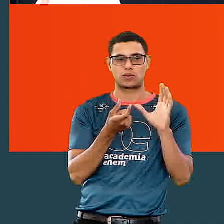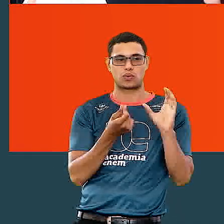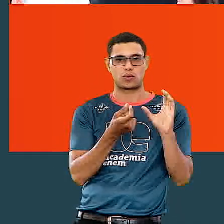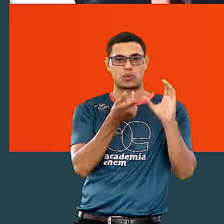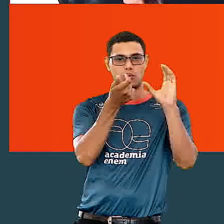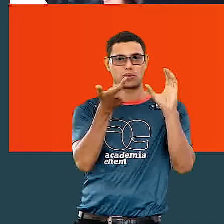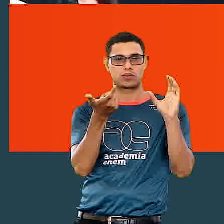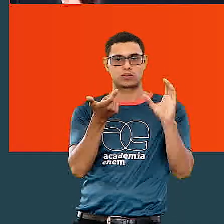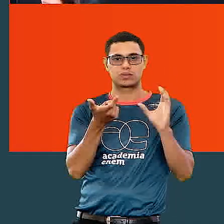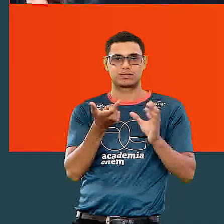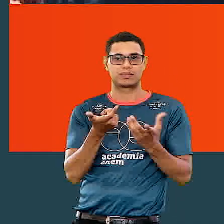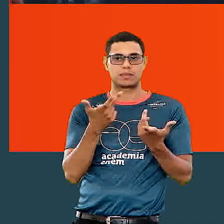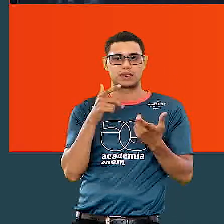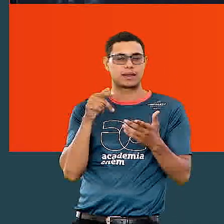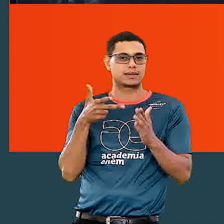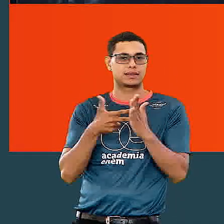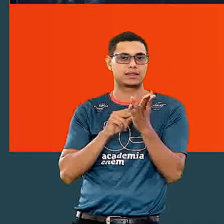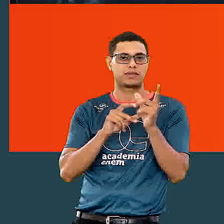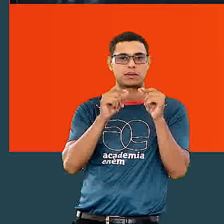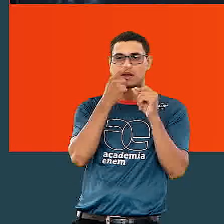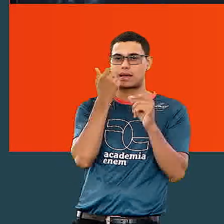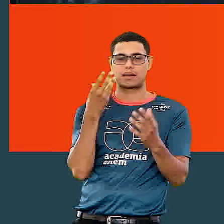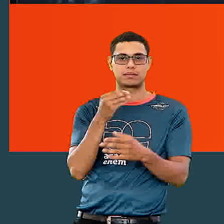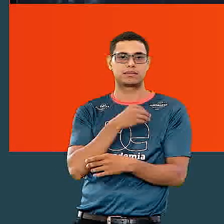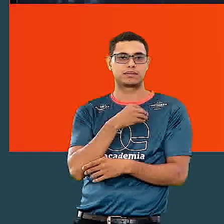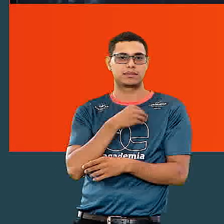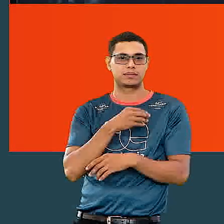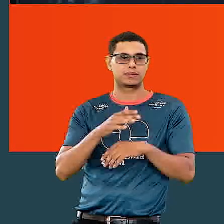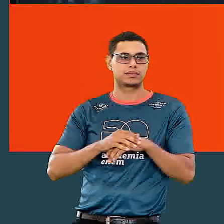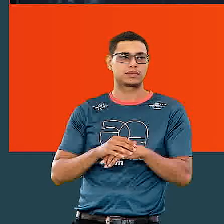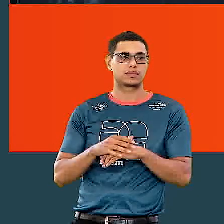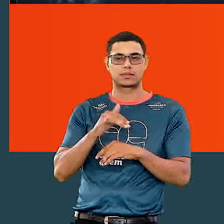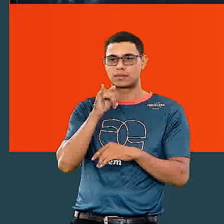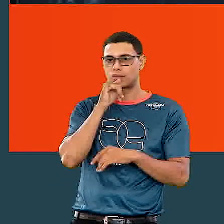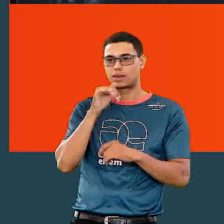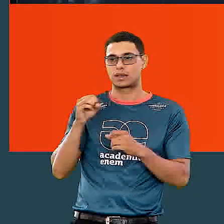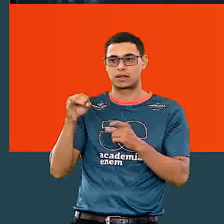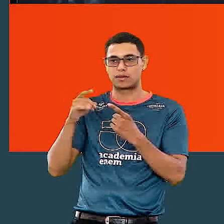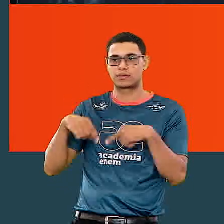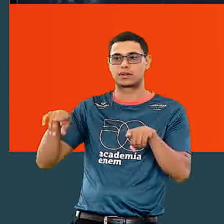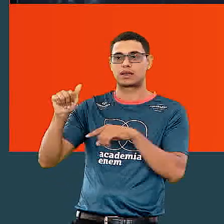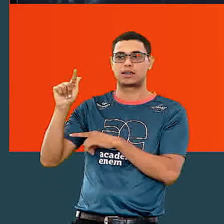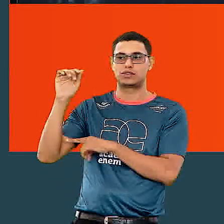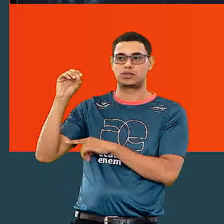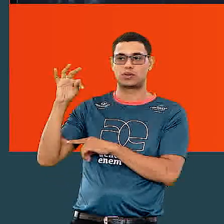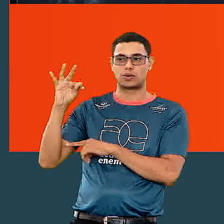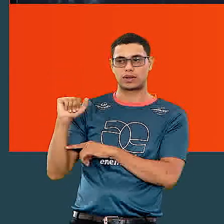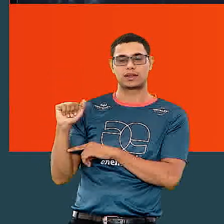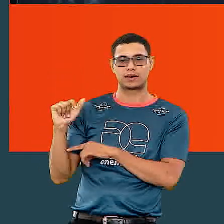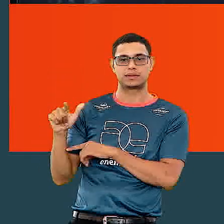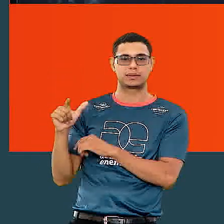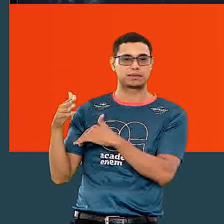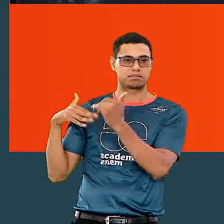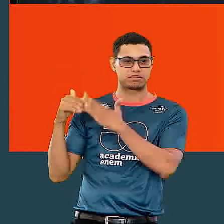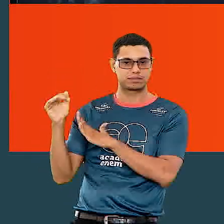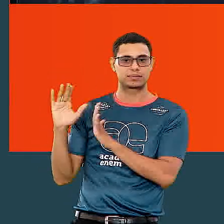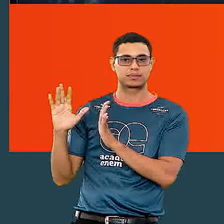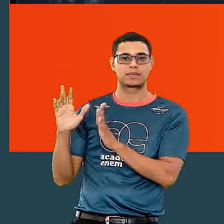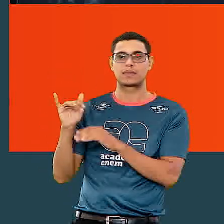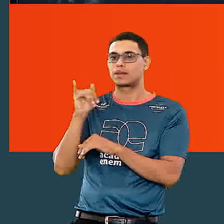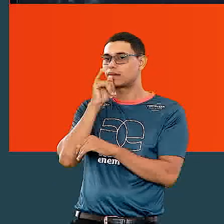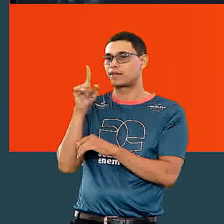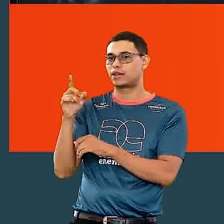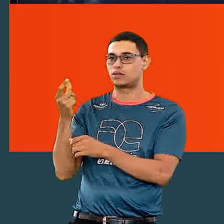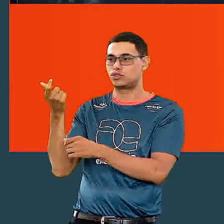isso de usura. Olha, você quem for agiota vai entender o que eu estou falando agora, o pessoal que é agiota. Quando você empresta